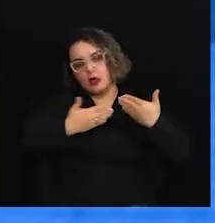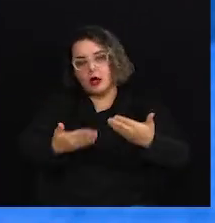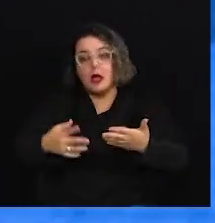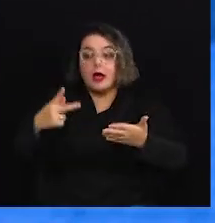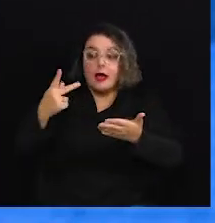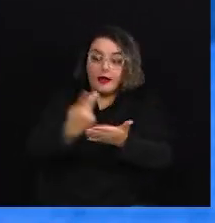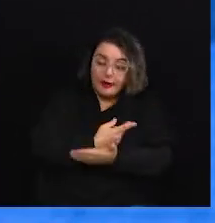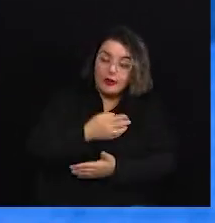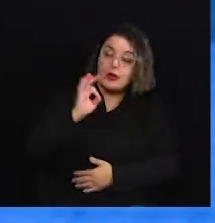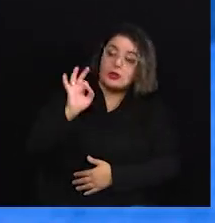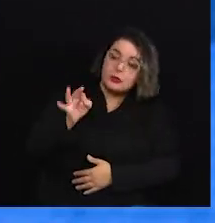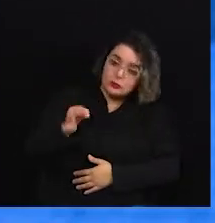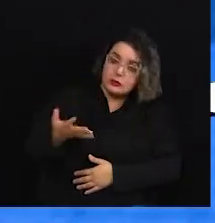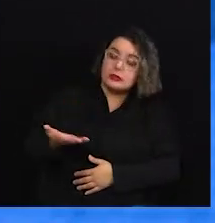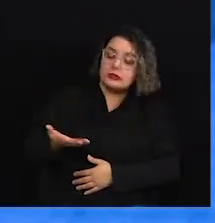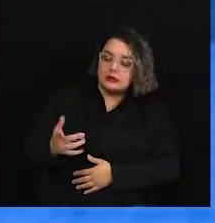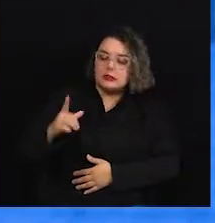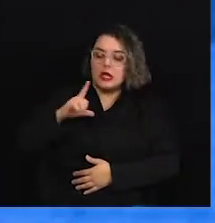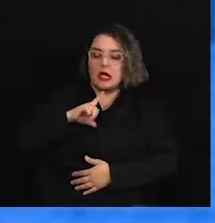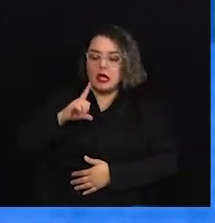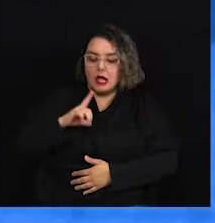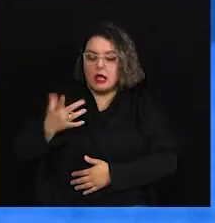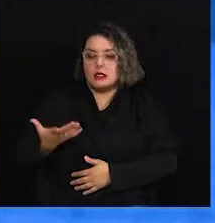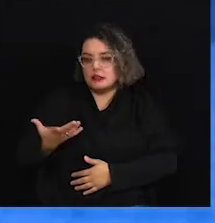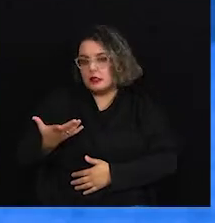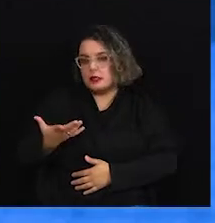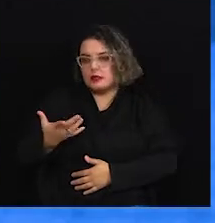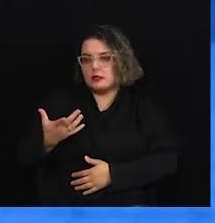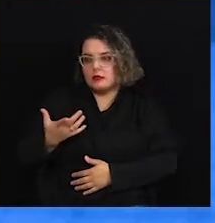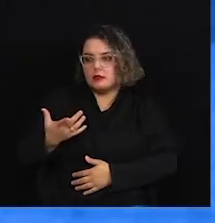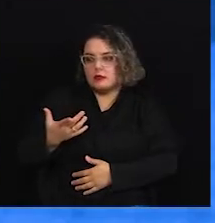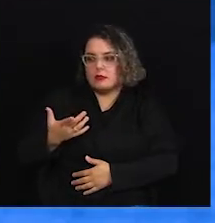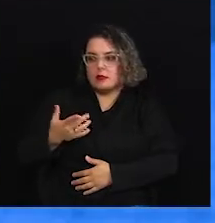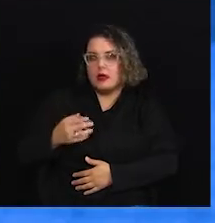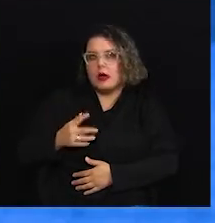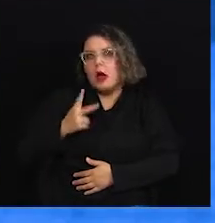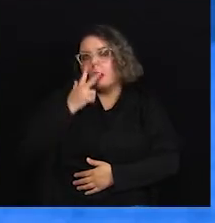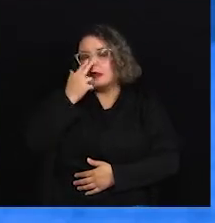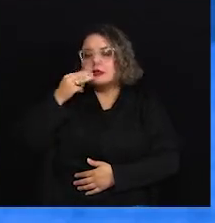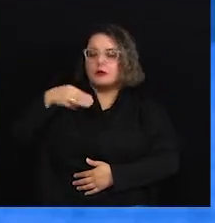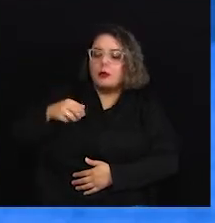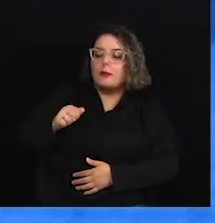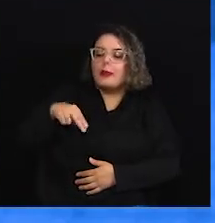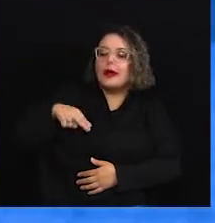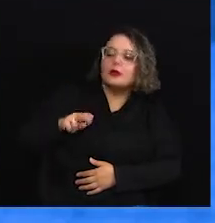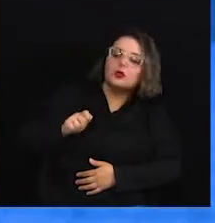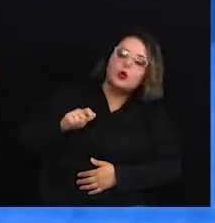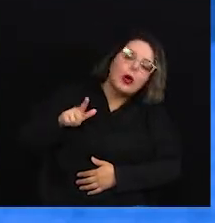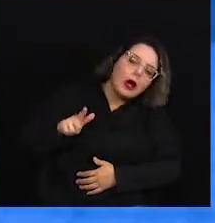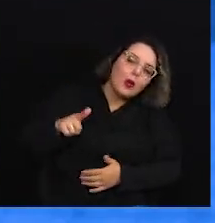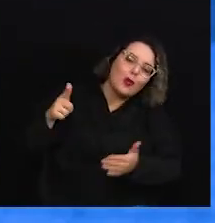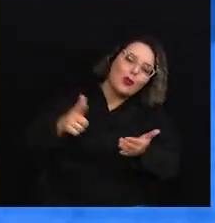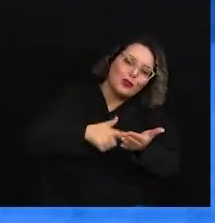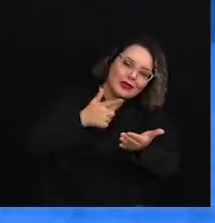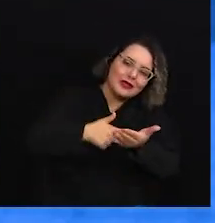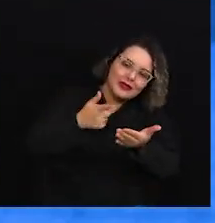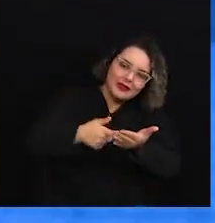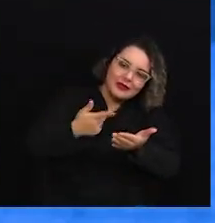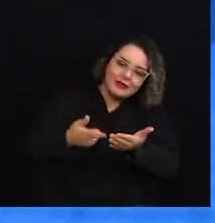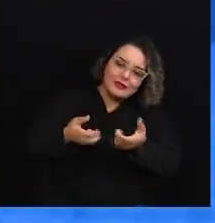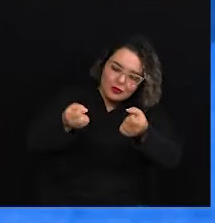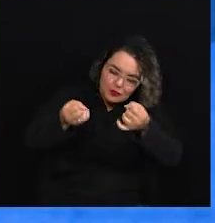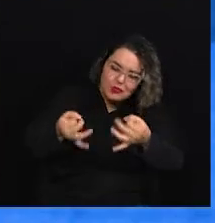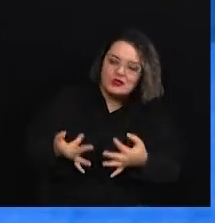mencionou, erros e acertos que você fez uma espécie de manual, que dicas você